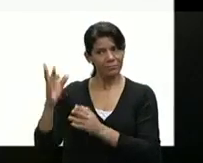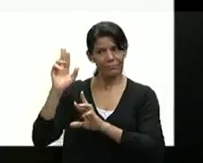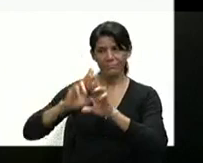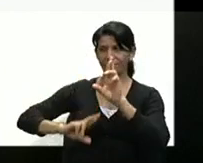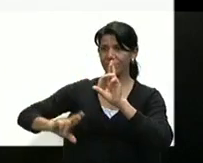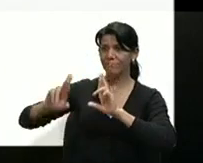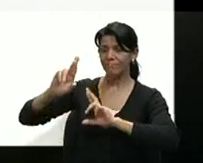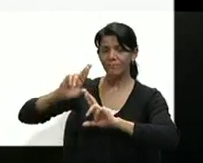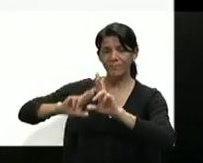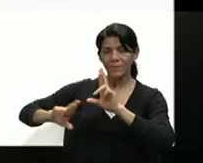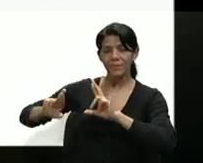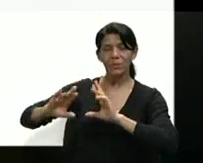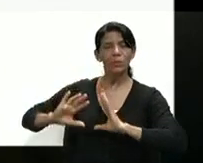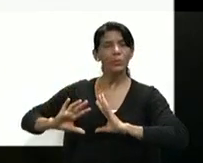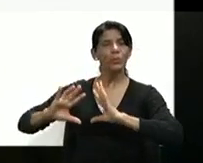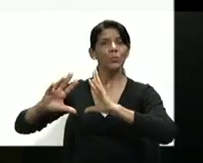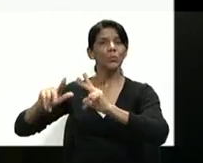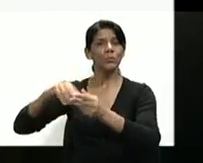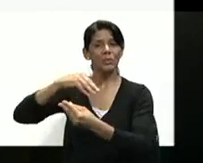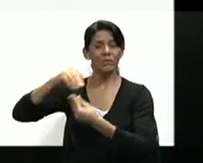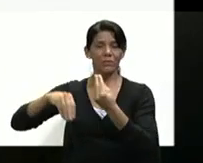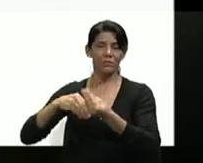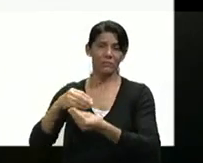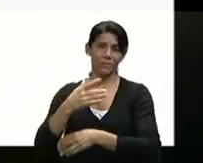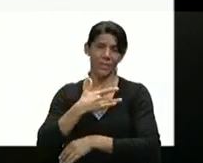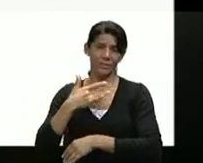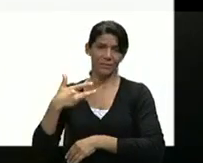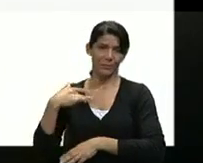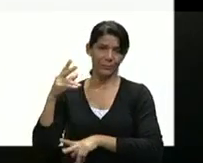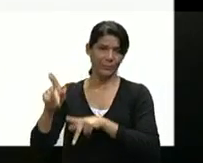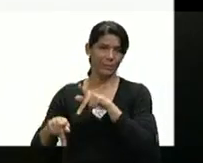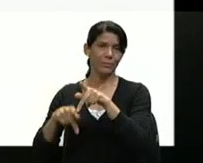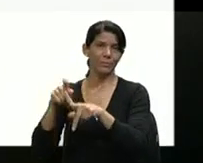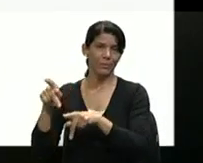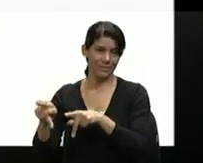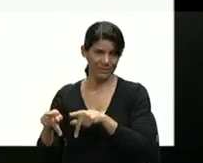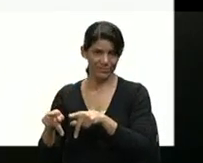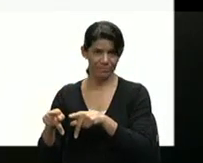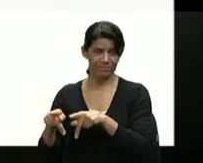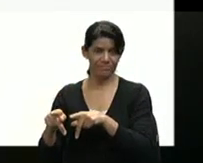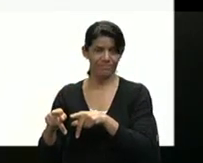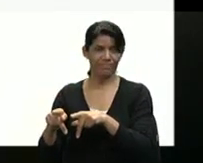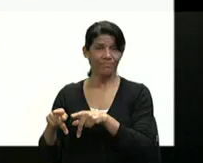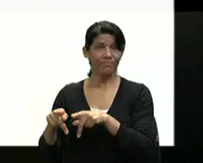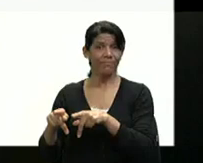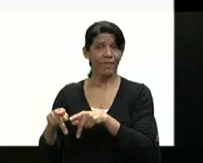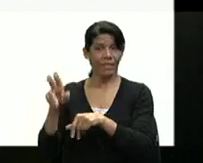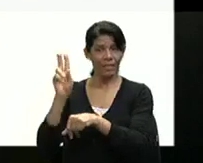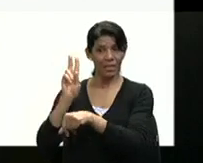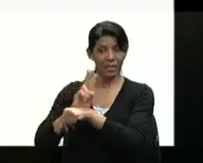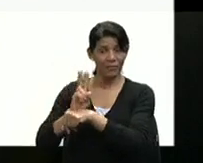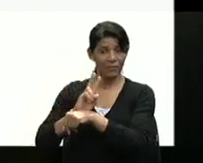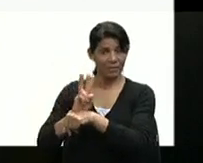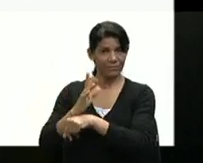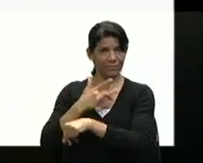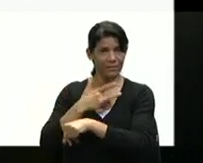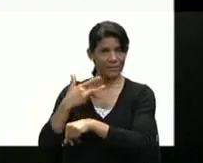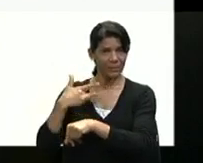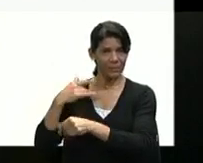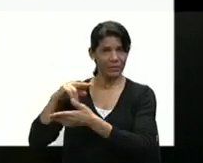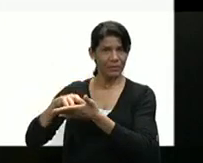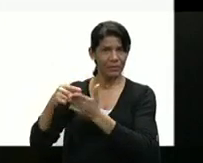analisar tudo o que envolve a saúde da população. Então, a vigilância em saúde ela